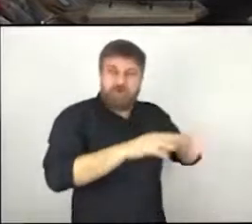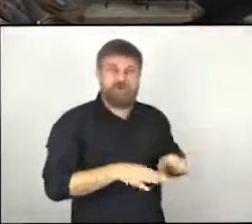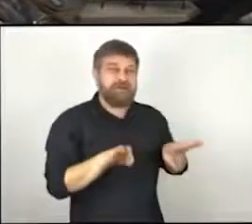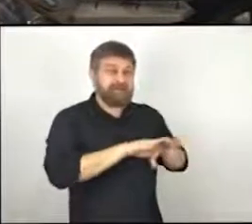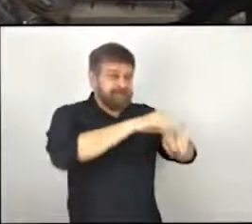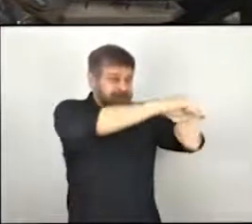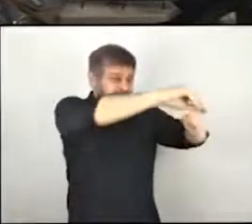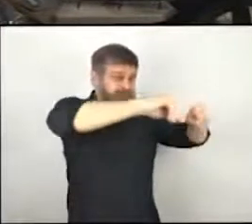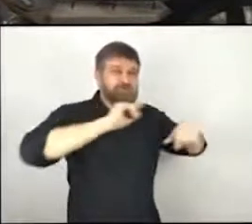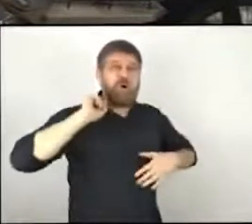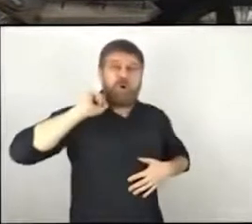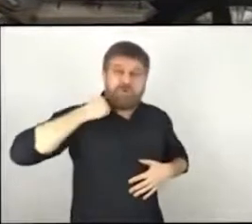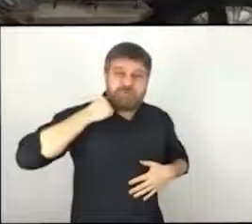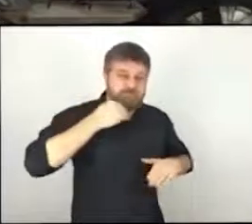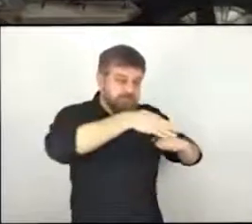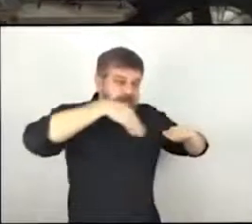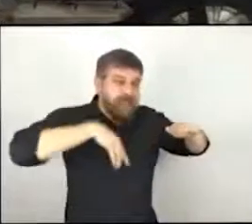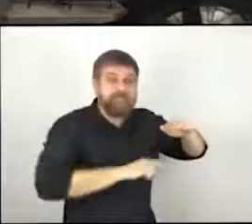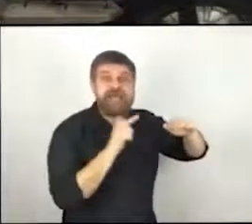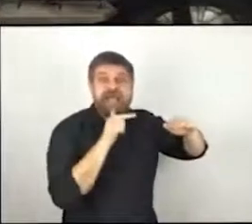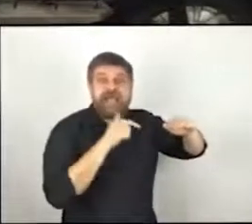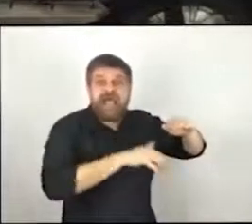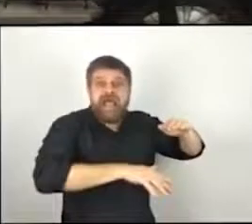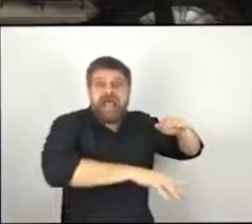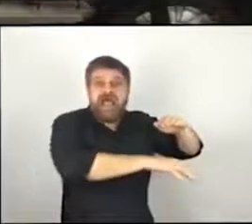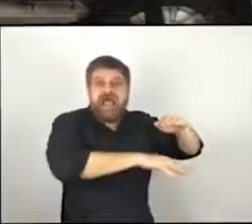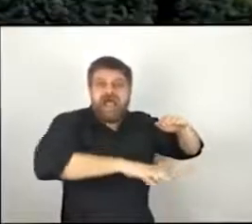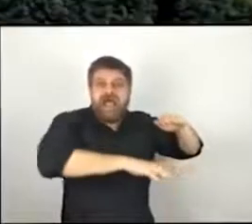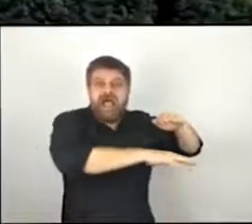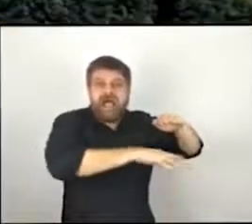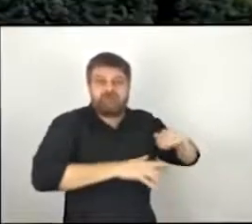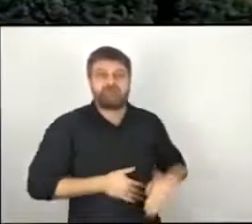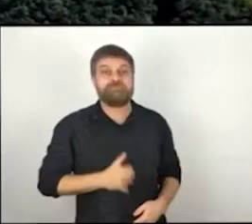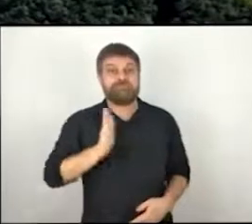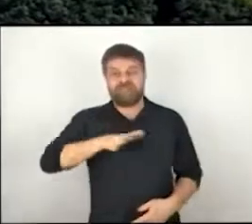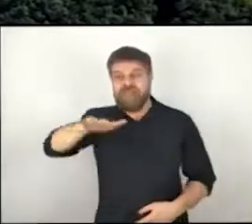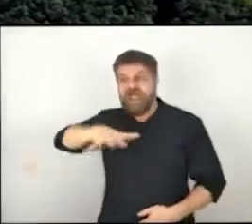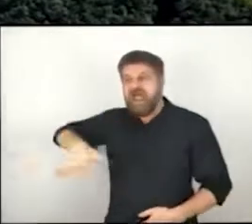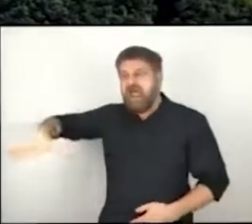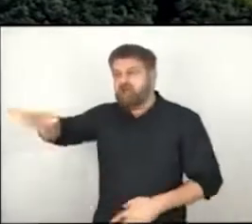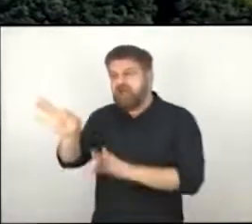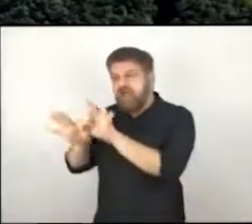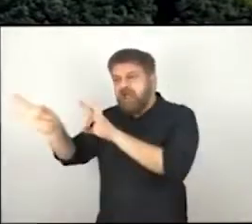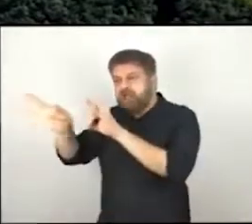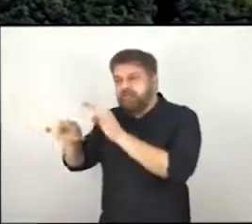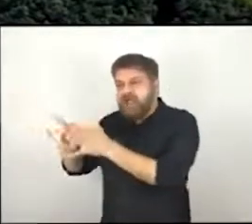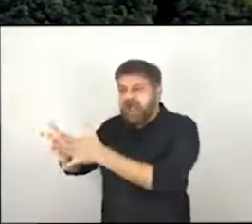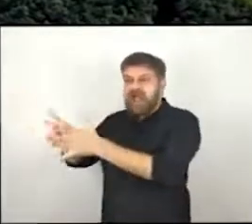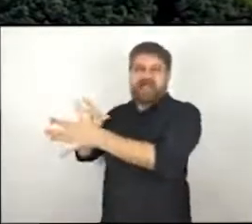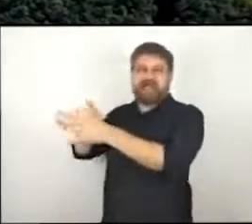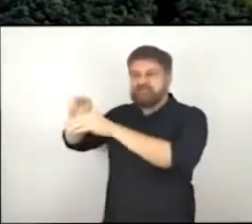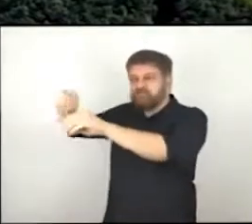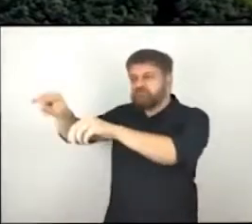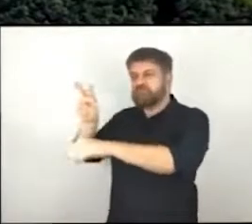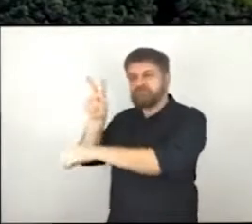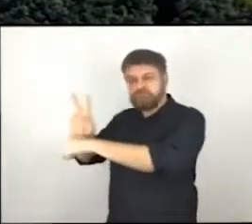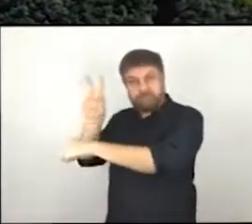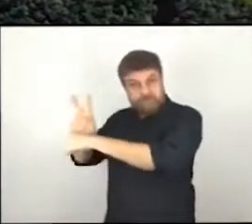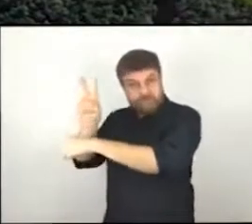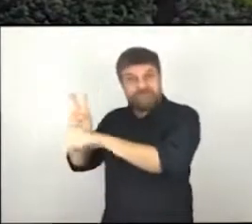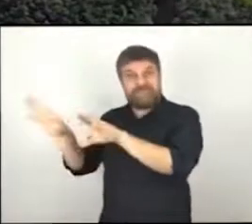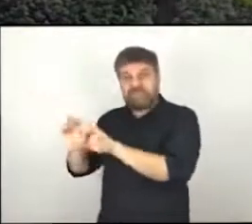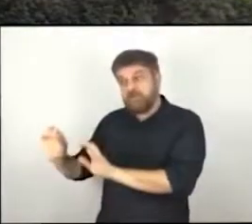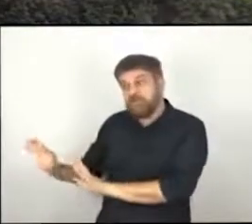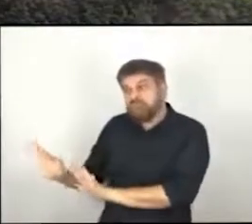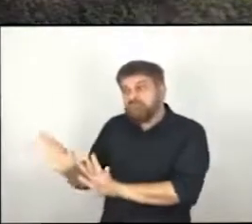doenças, contaminando o solo e os lençóis freáticos. Já em um aterro sanitário, todos esses cuidados são tomados. Se protege o solo